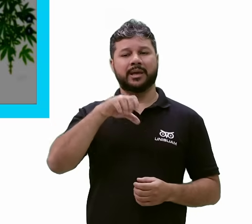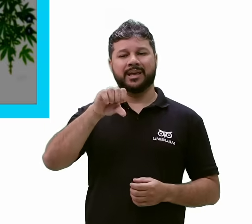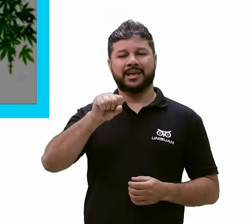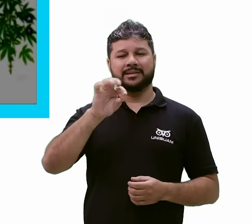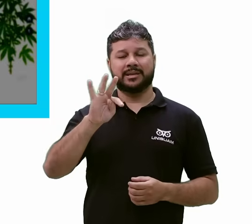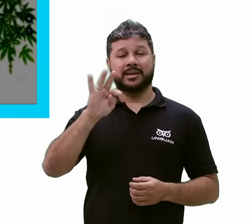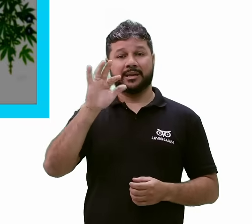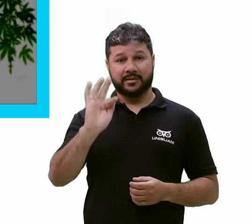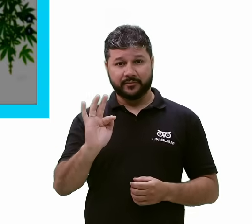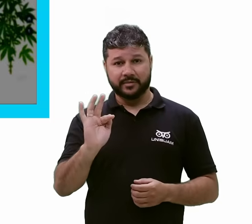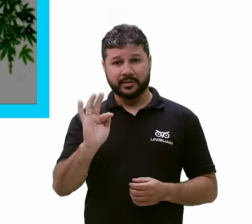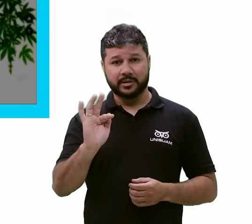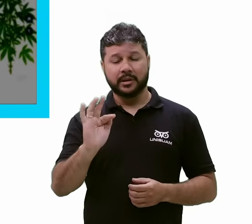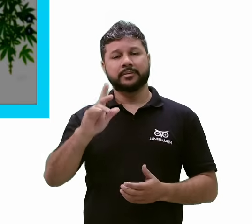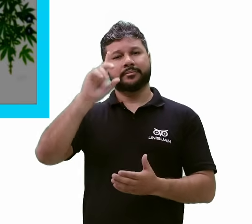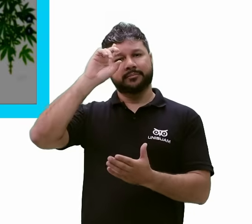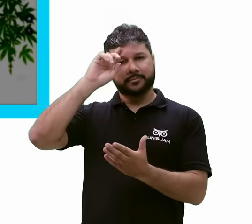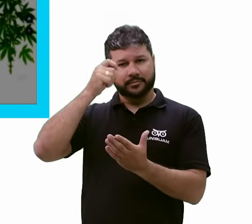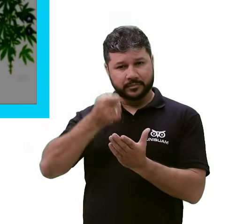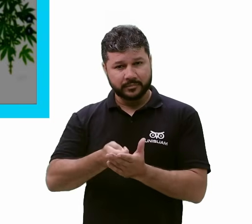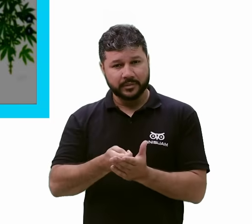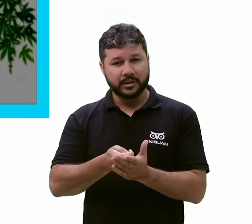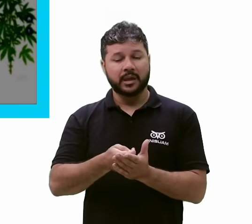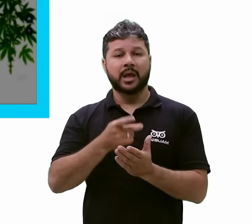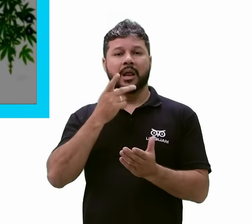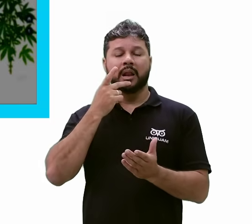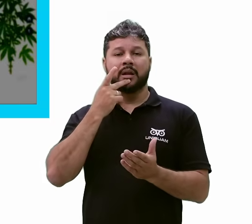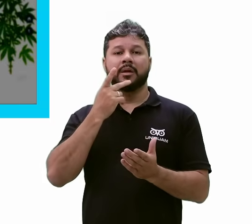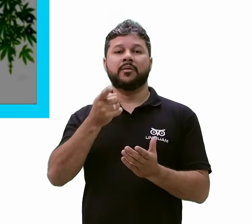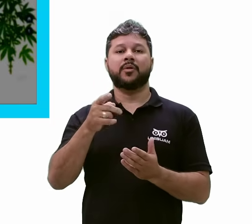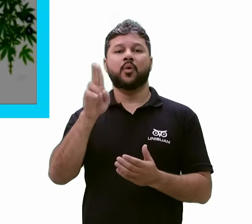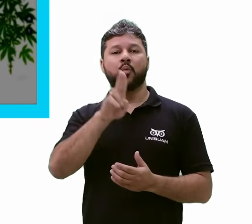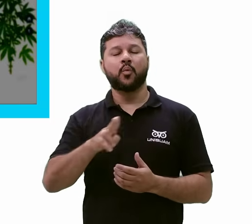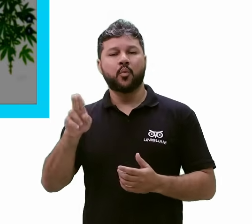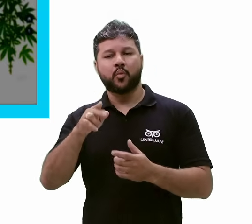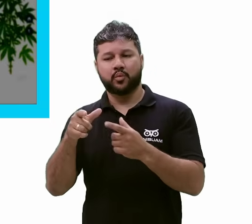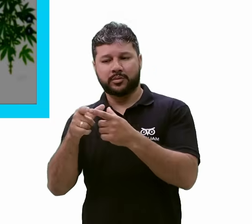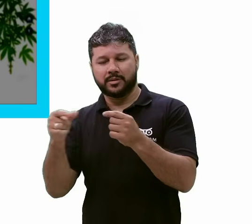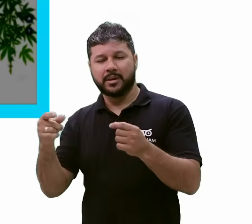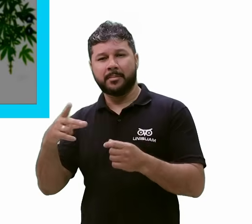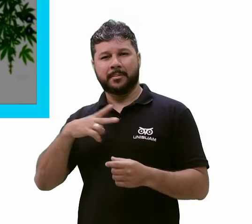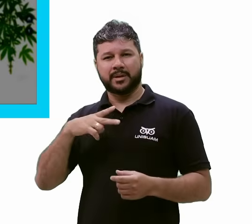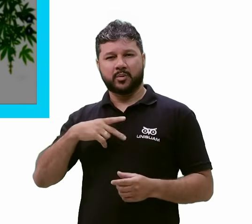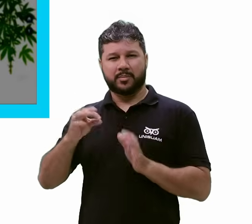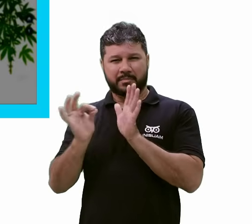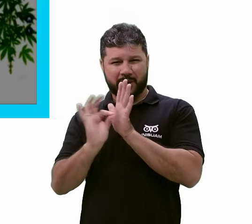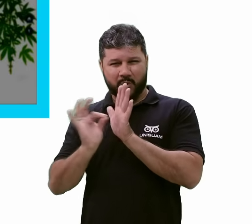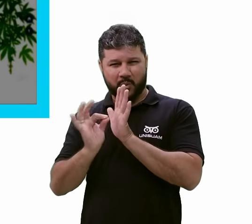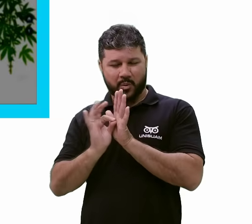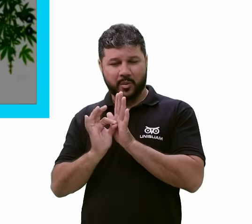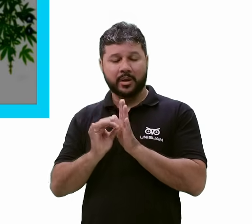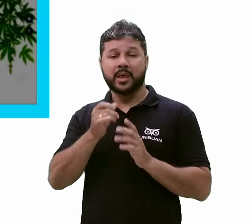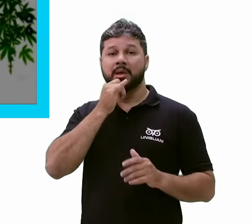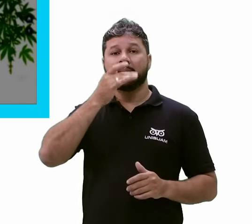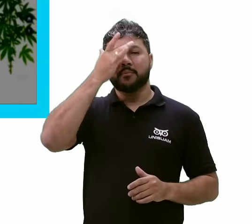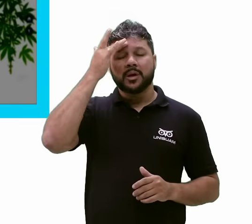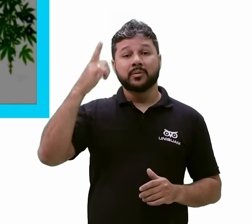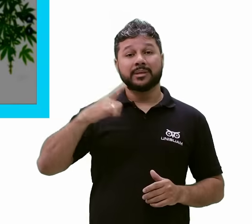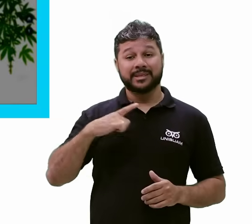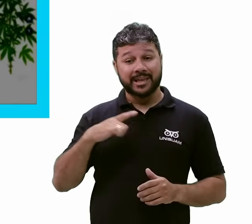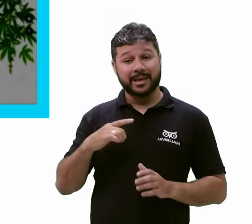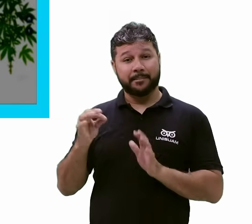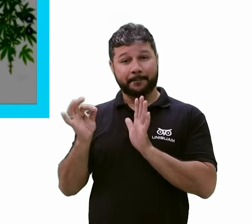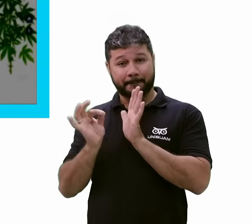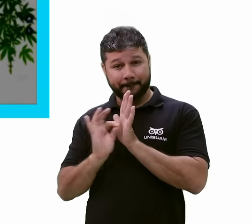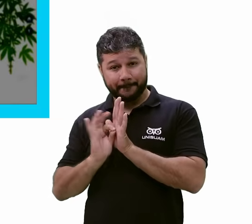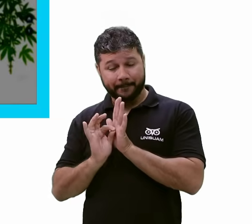a gente tem o STF tomando a decisão de descriminalizar o porte de maconha para uso pessoal, porque até então uma pessoa que